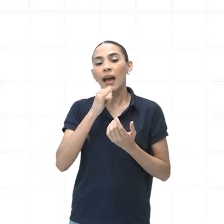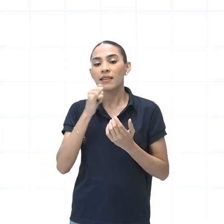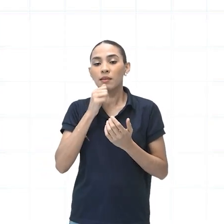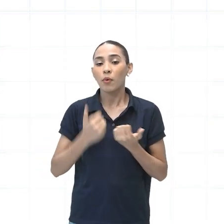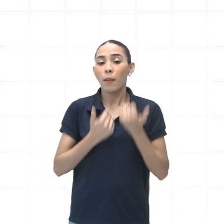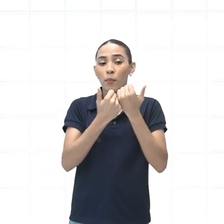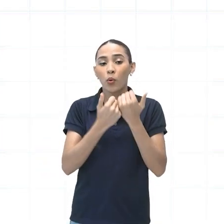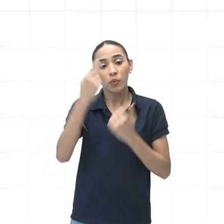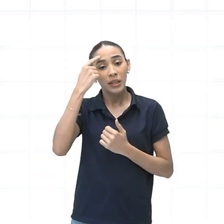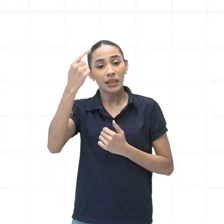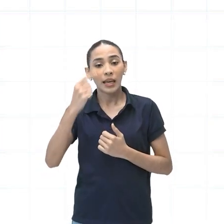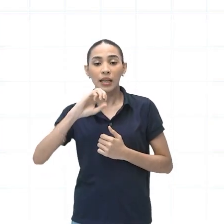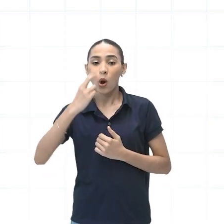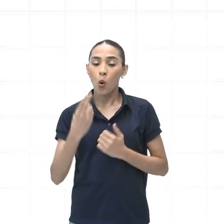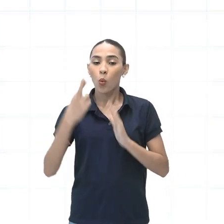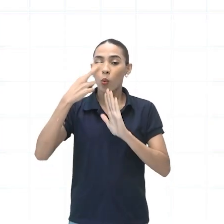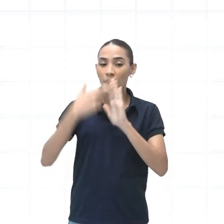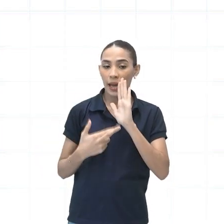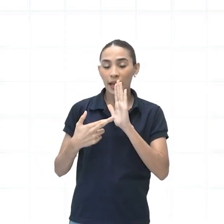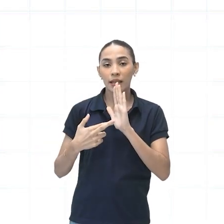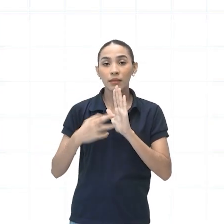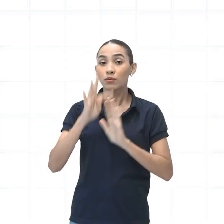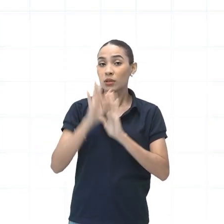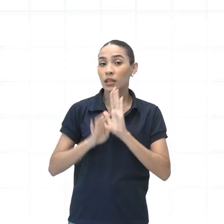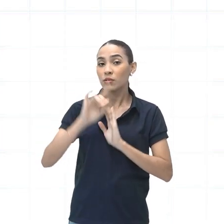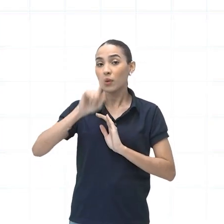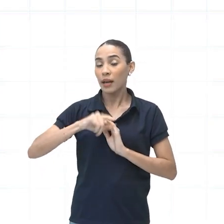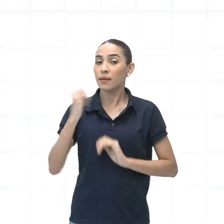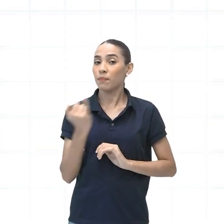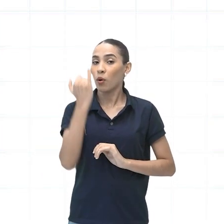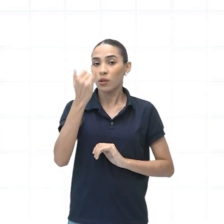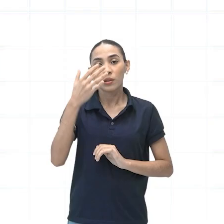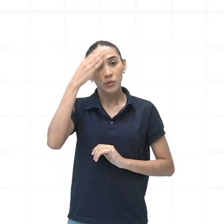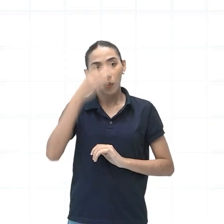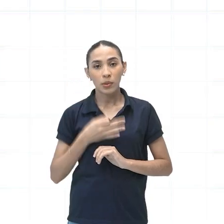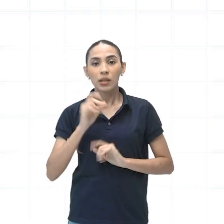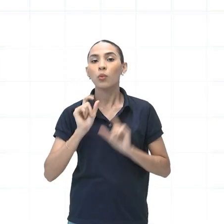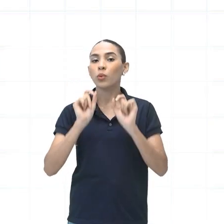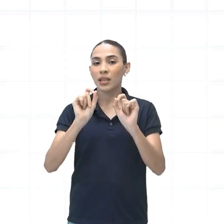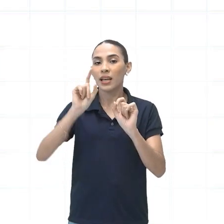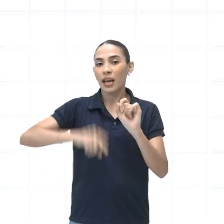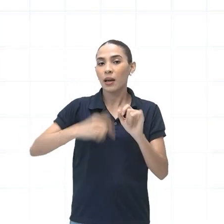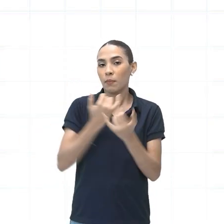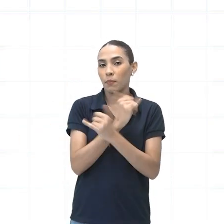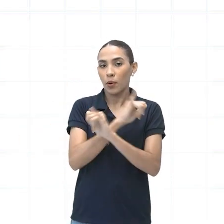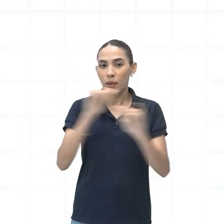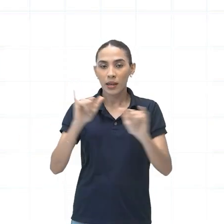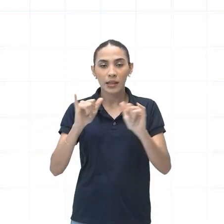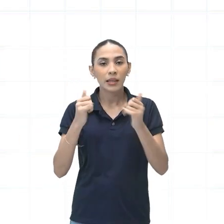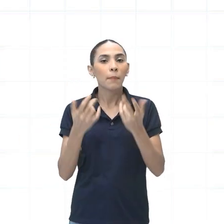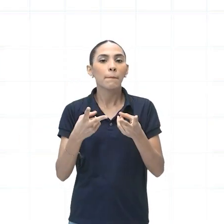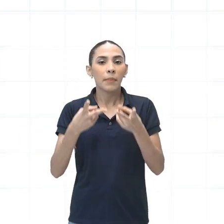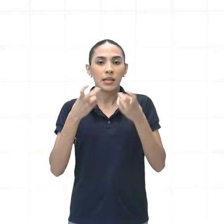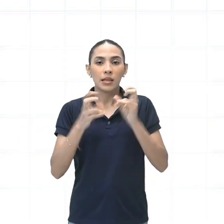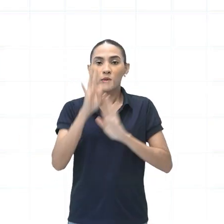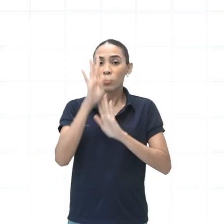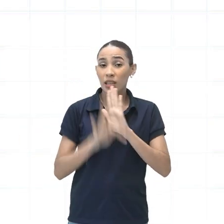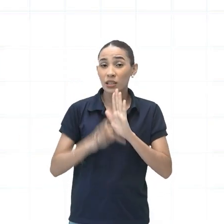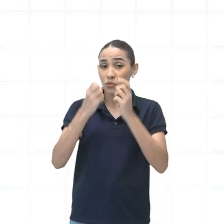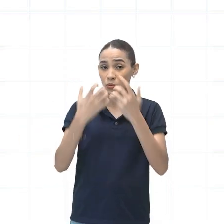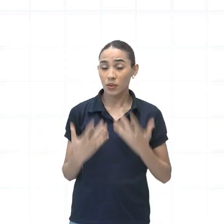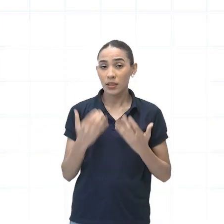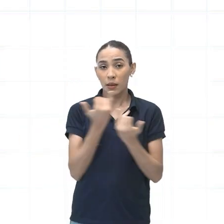ou doutrina. Então, esse trecho aí é bem importante para que a gente possa compreender o que é uma propaganda. Observem que o texto afirma para a gente que